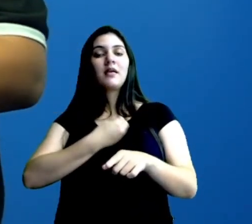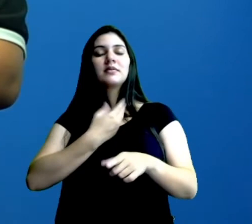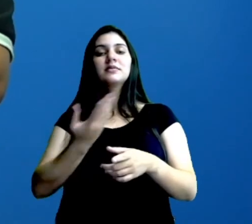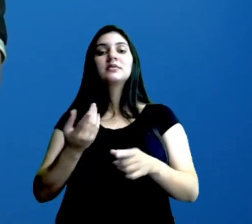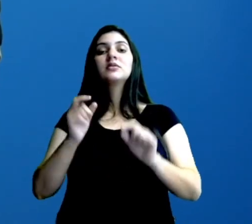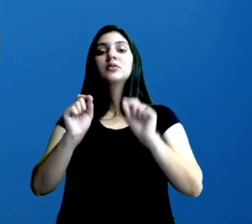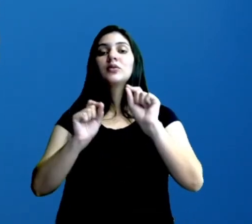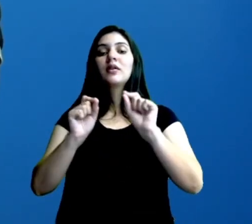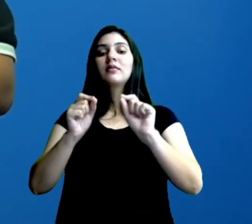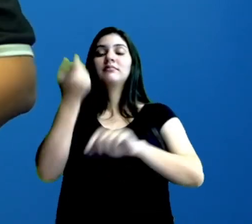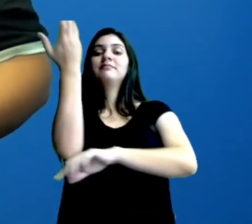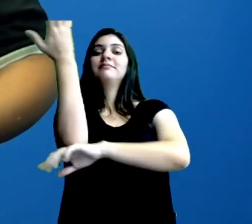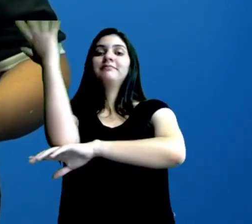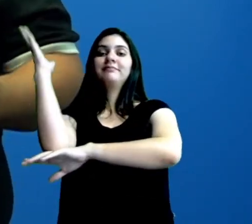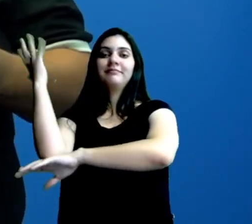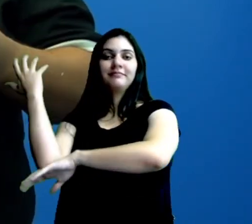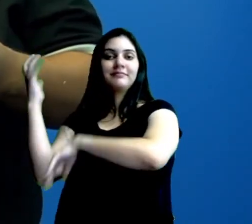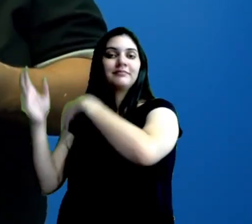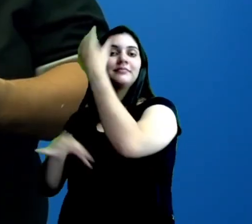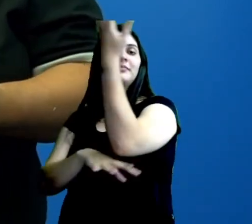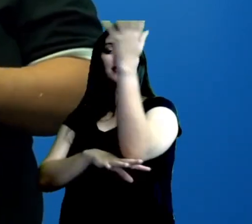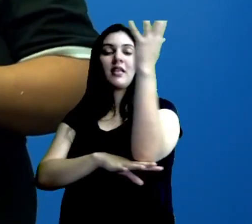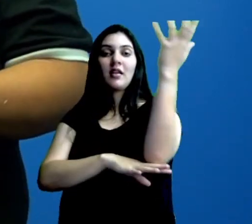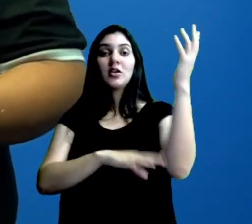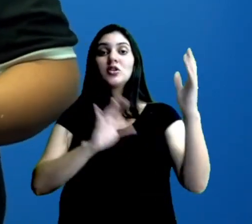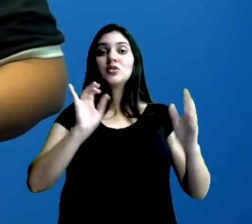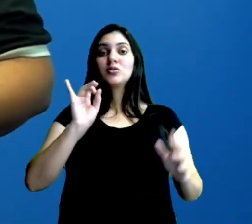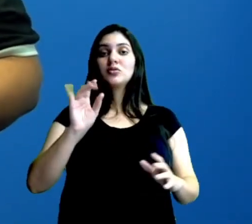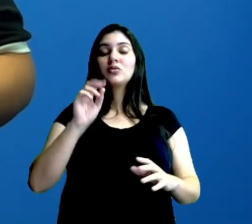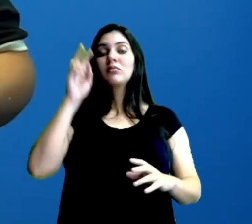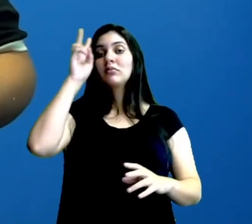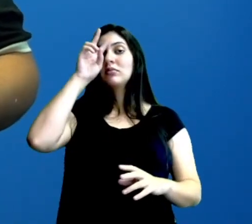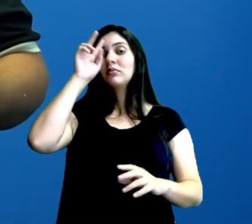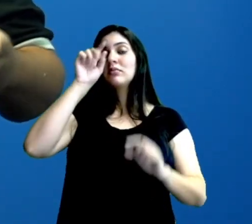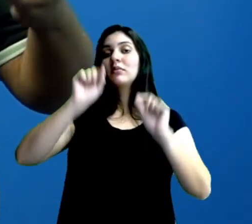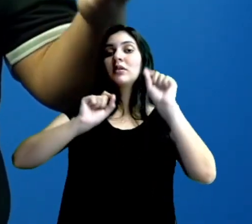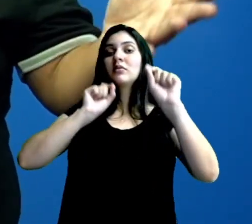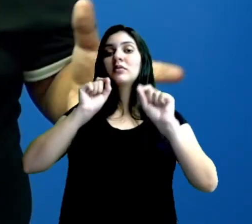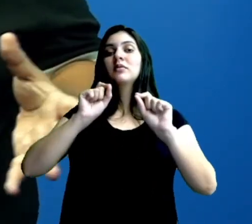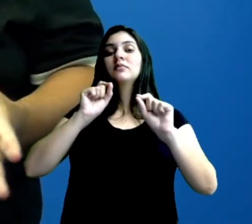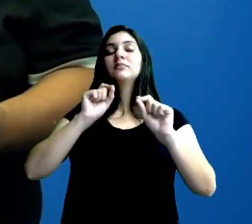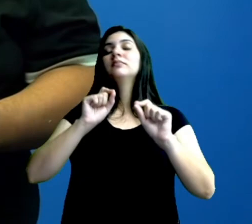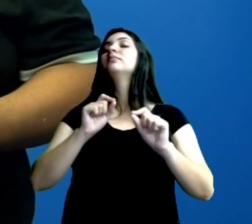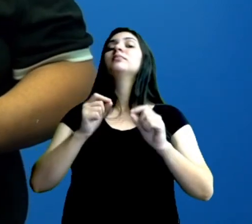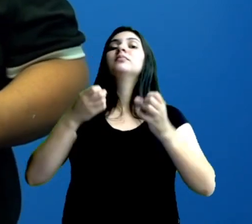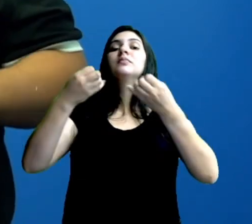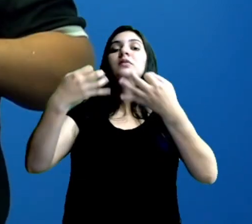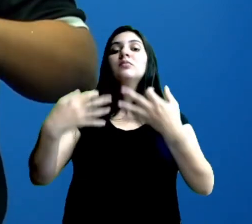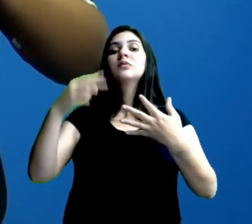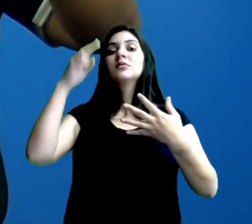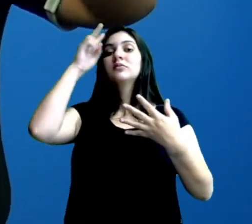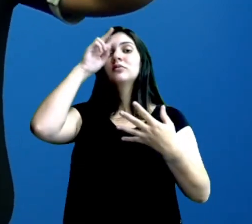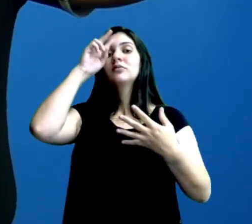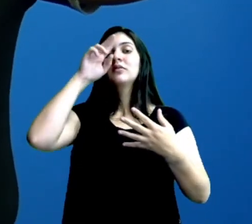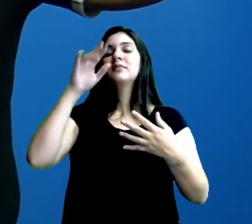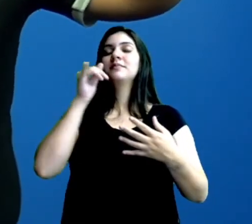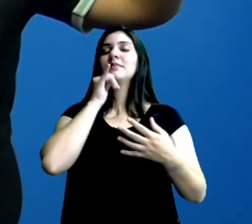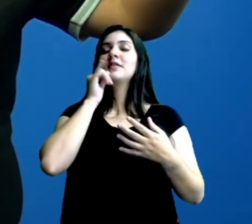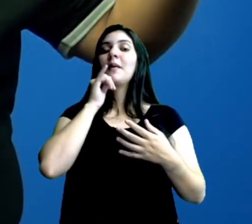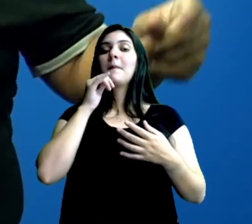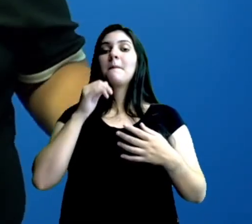da natureza. É só você lembrar aí dos contos, a maioria deles são